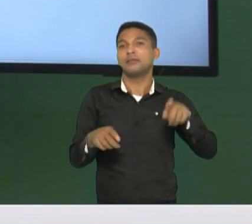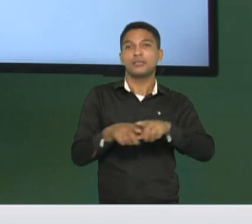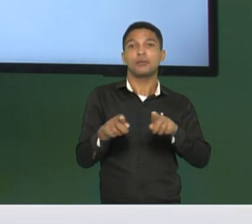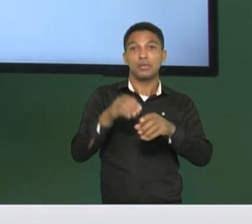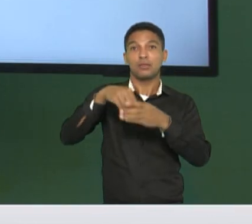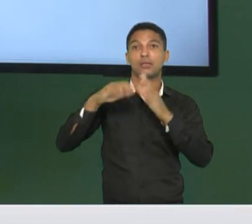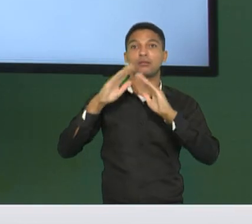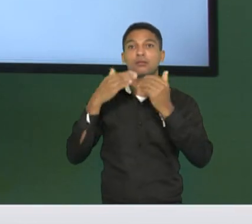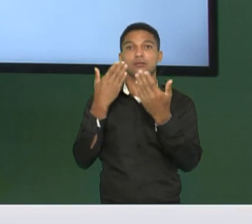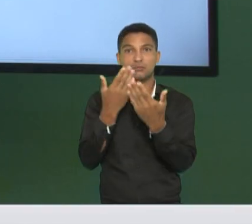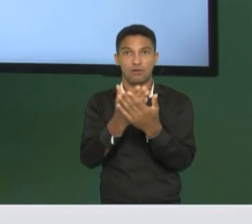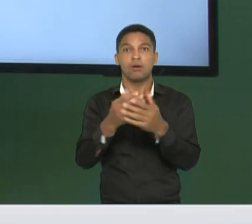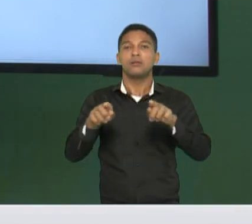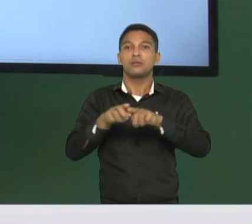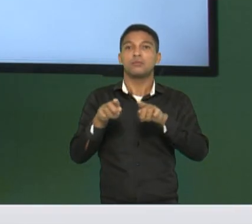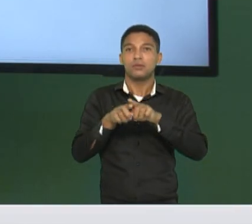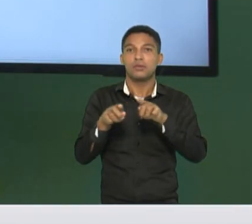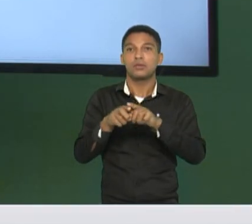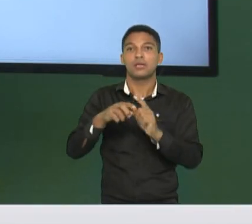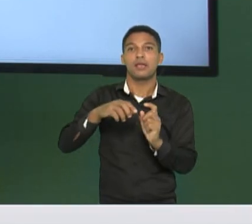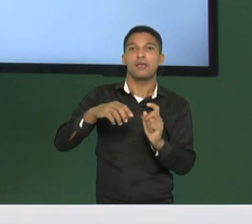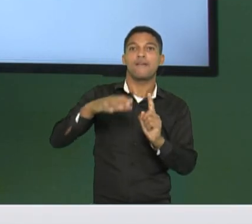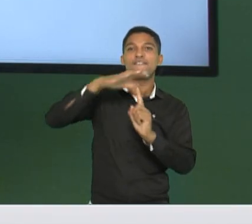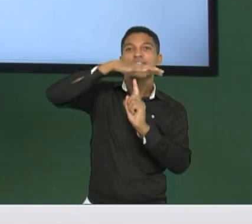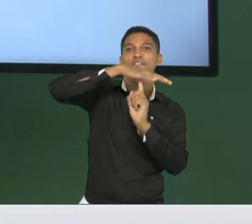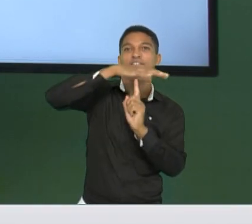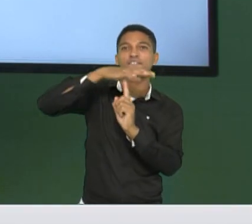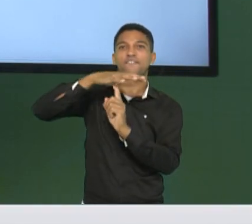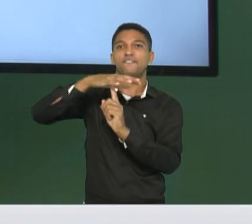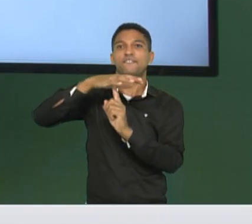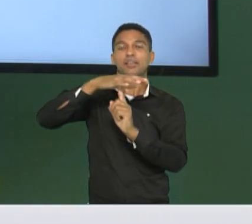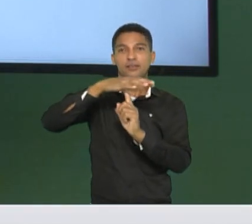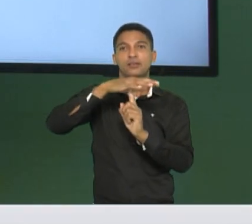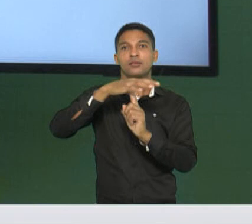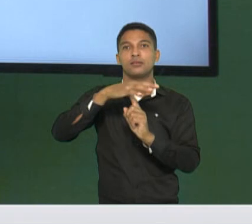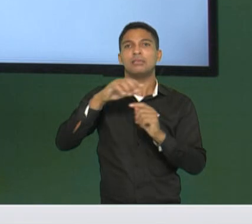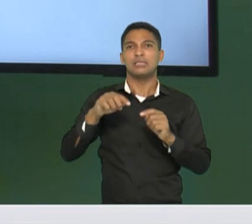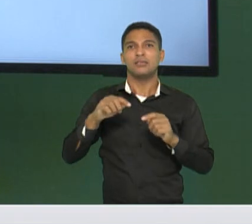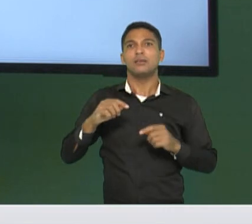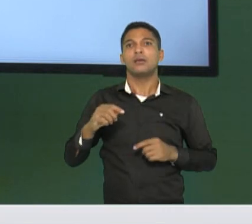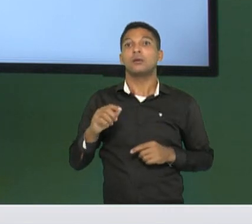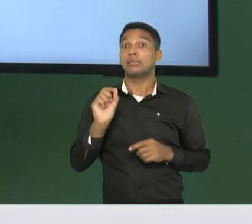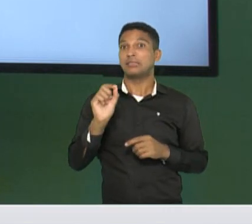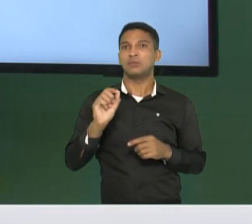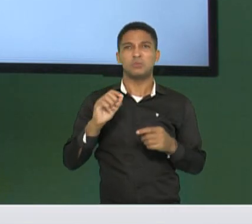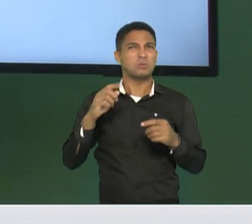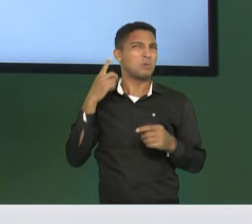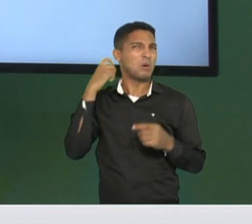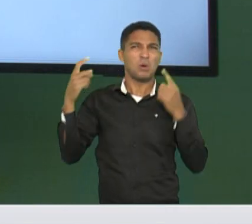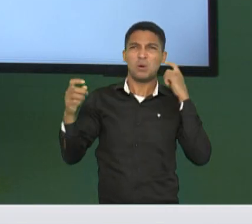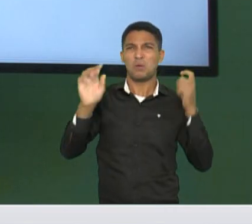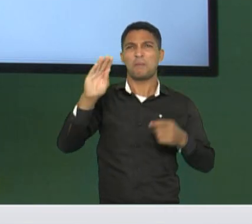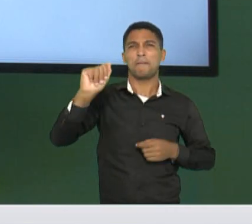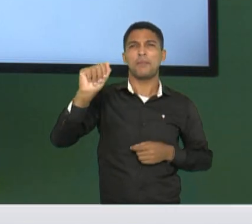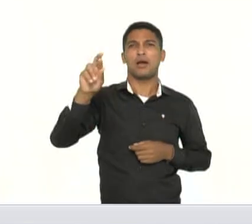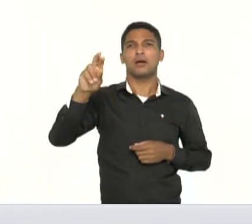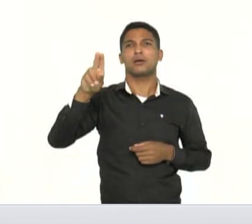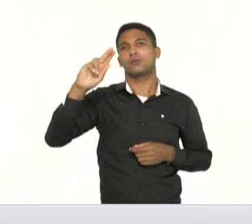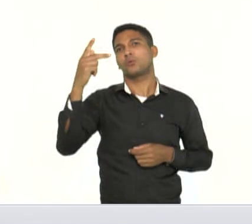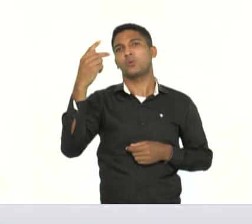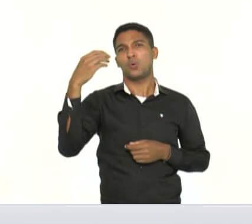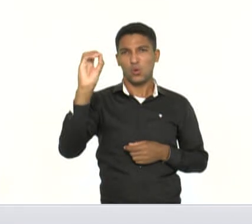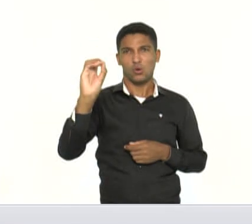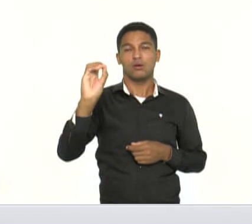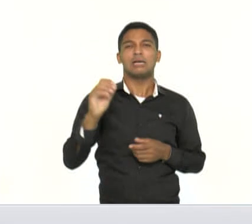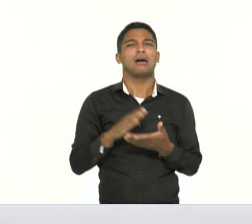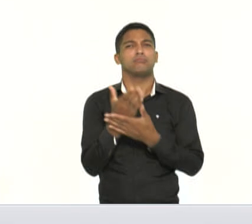feiras. Então, quando o som acaba virando um barulho, e o barulho incomoda, né? Embora seja